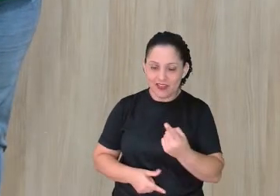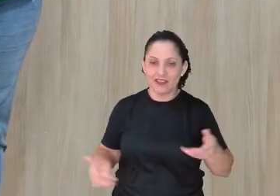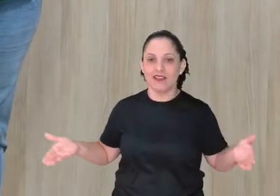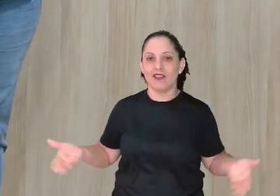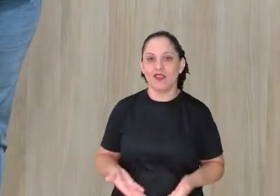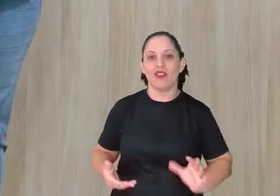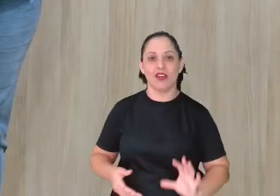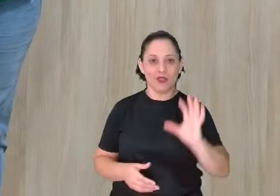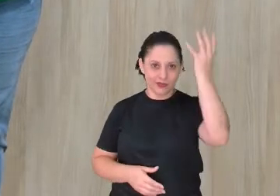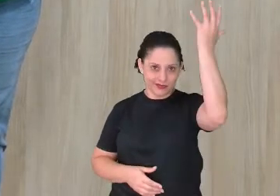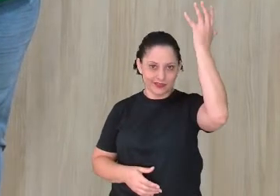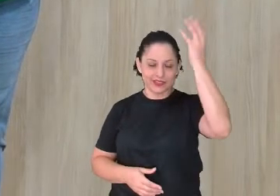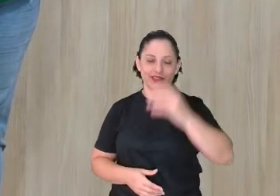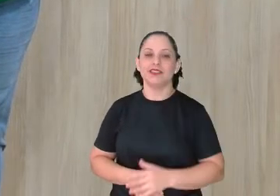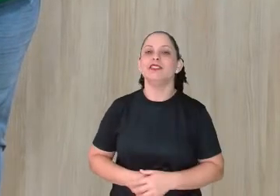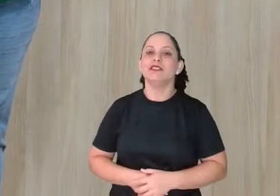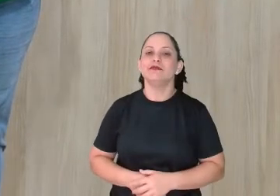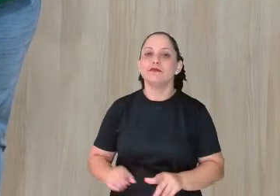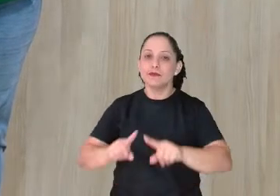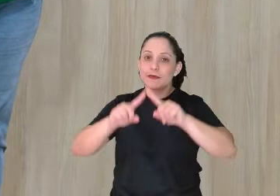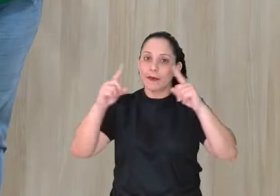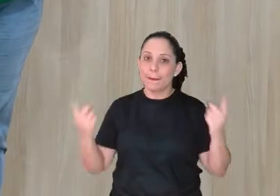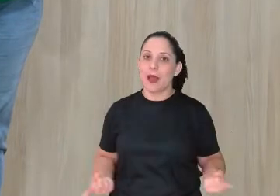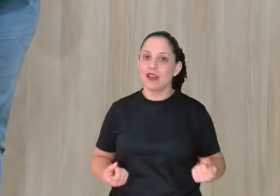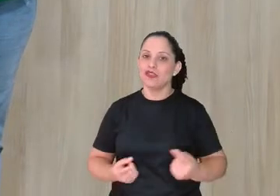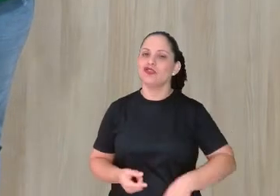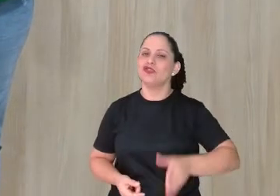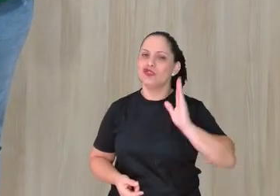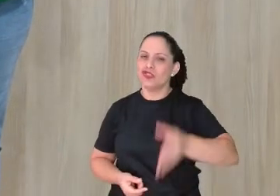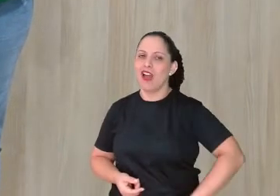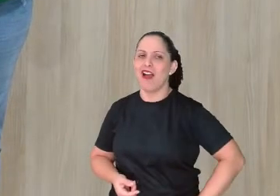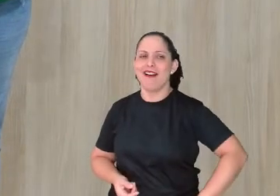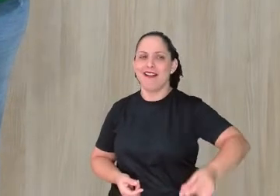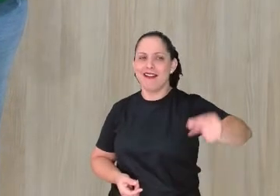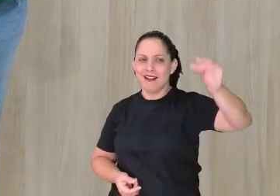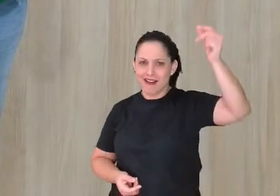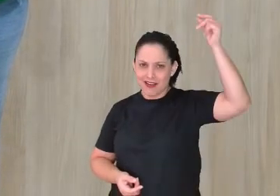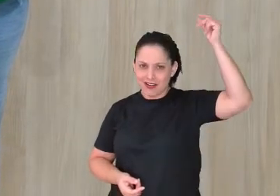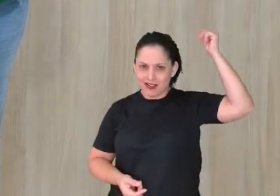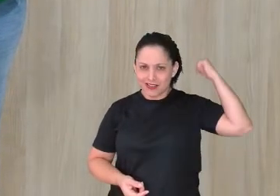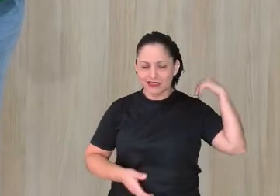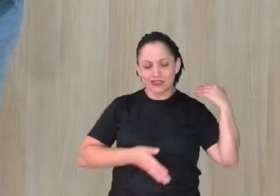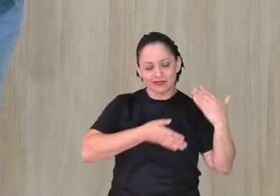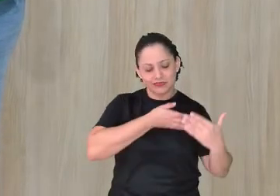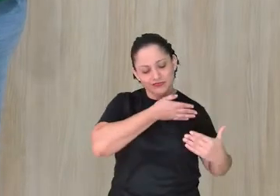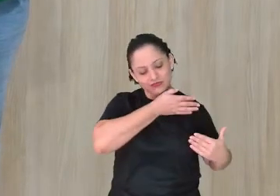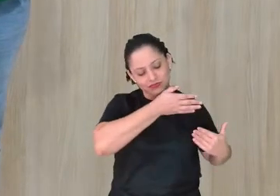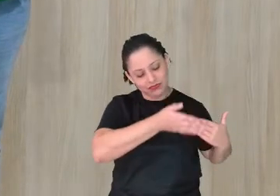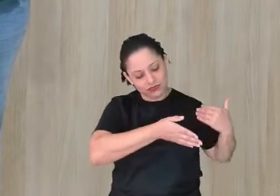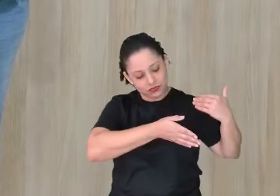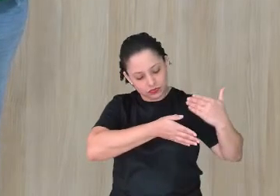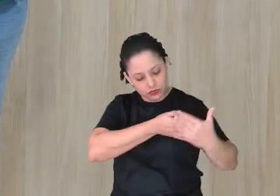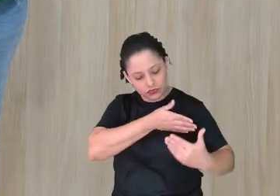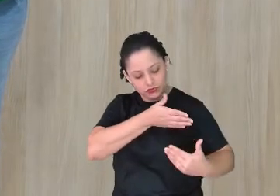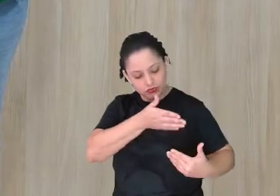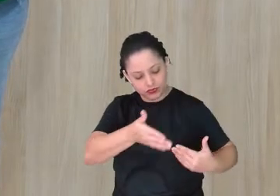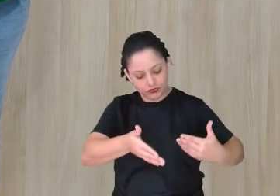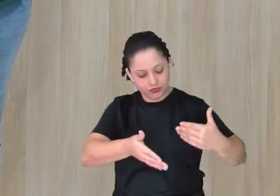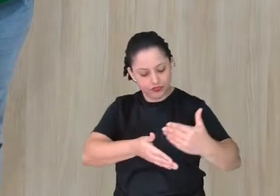muito fortemente, mas ela já vem vindo devagarinho ali, ó, como quem não quer nada,